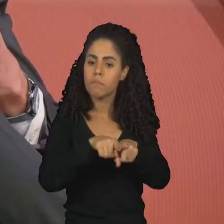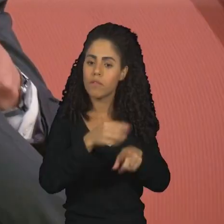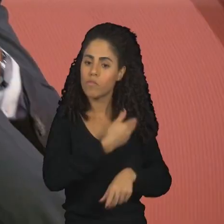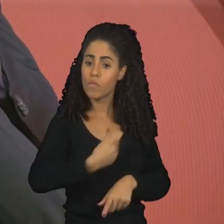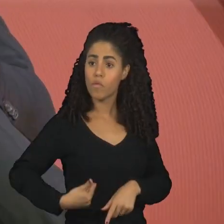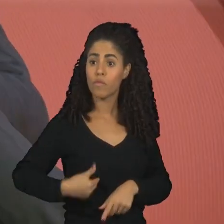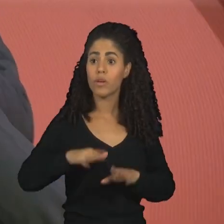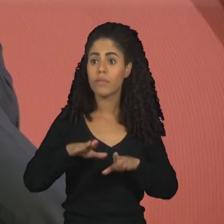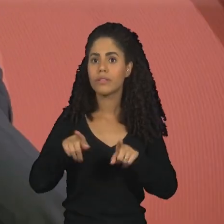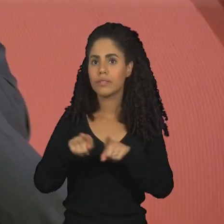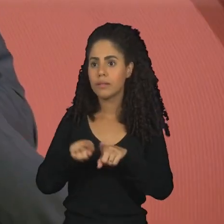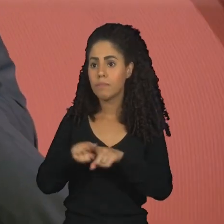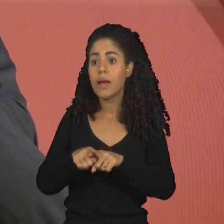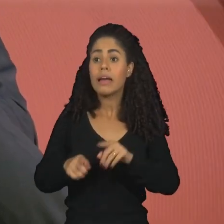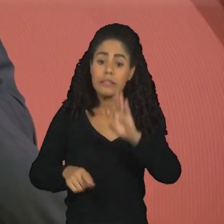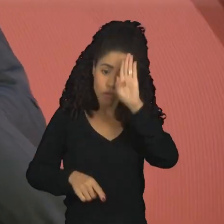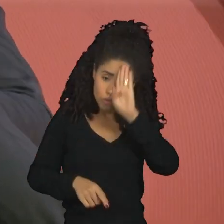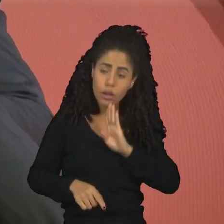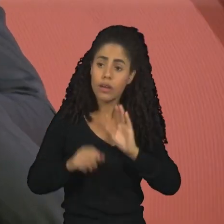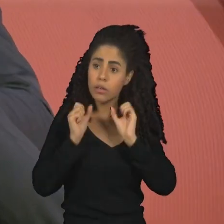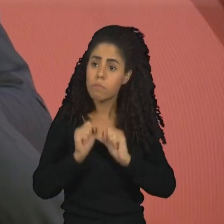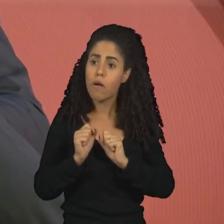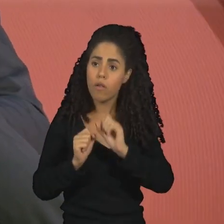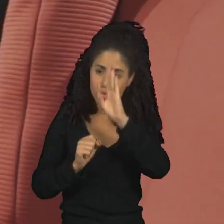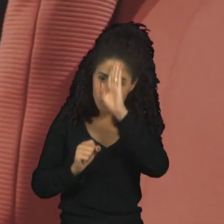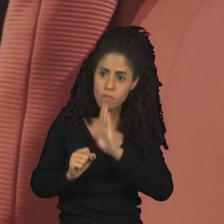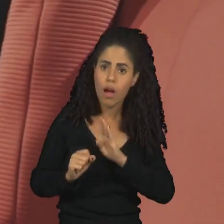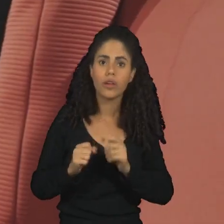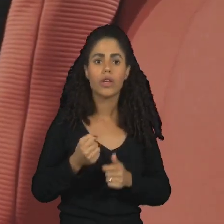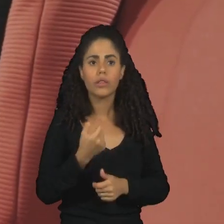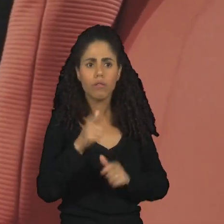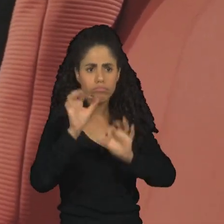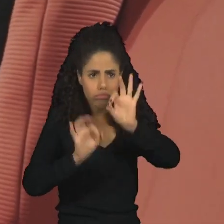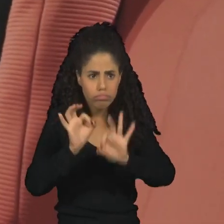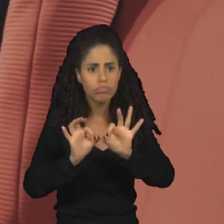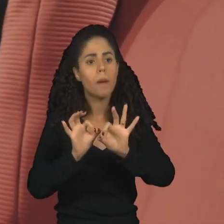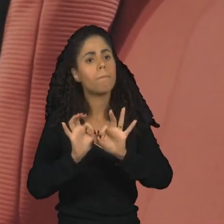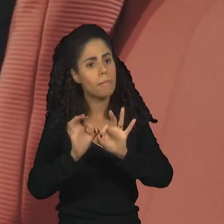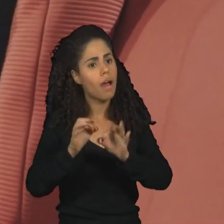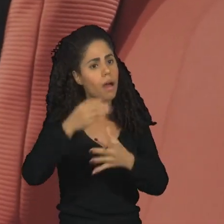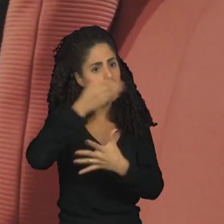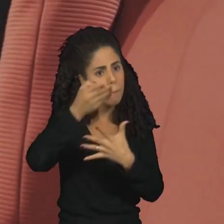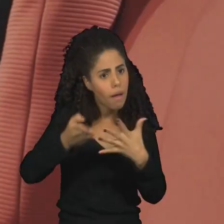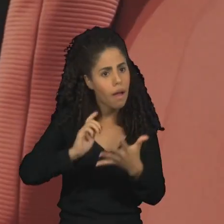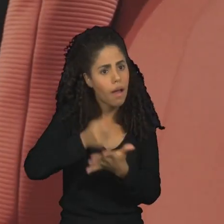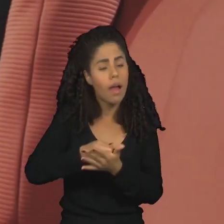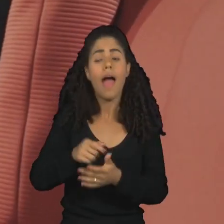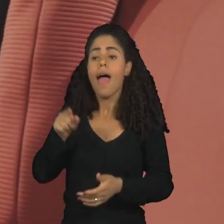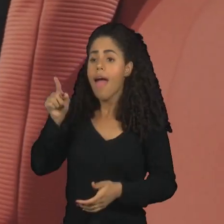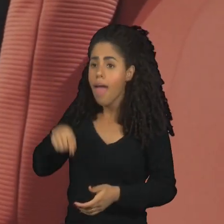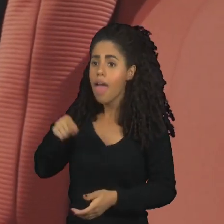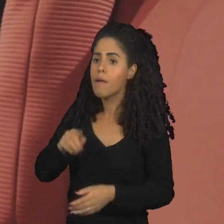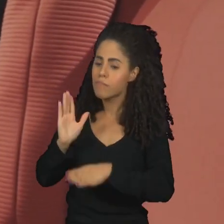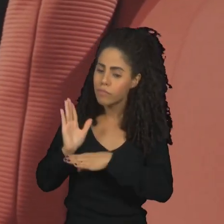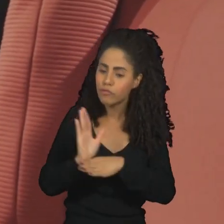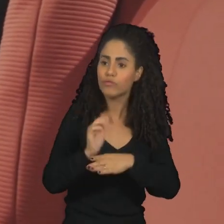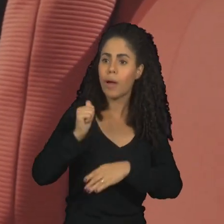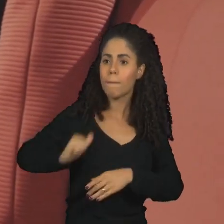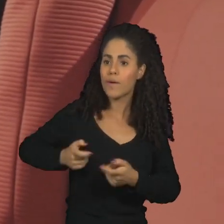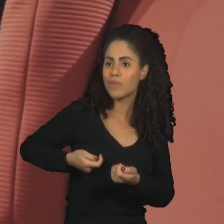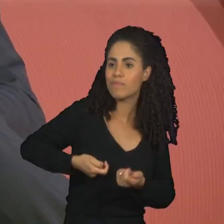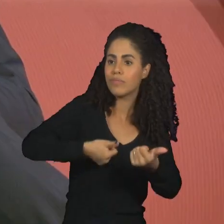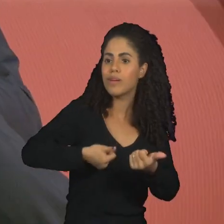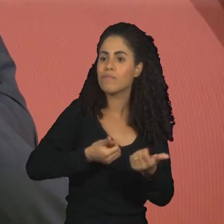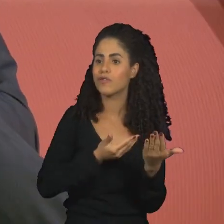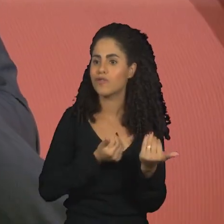ela chegue a ser gratuita. Que ela tenha outros caminhos para financiamento. Isso, que a gente consiga dar bolsa de estudo para todos os